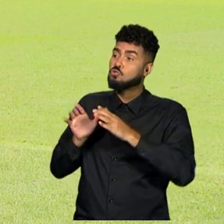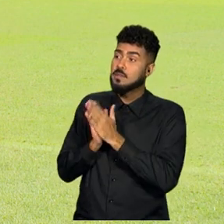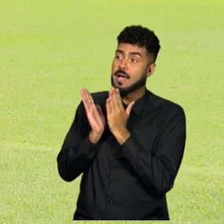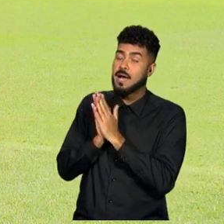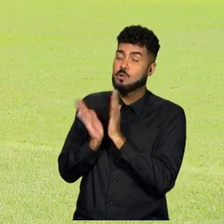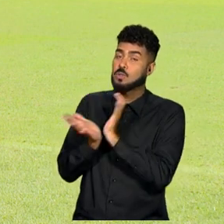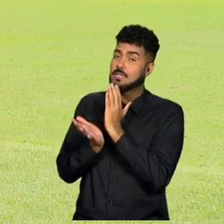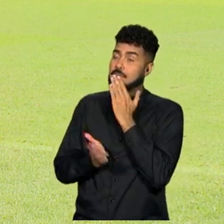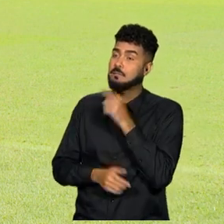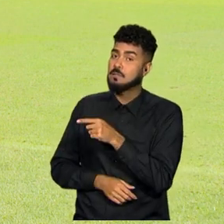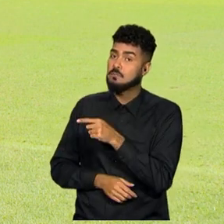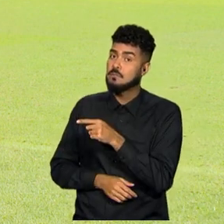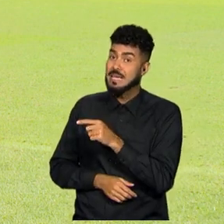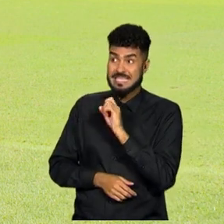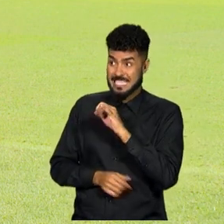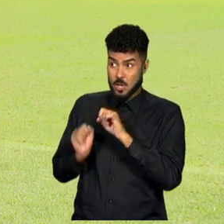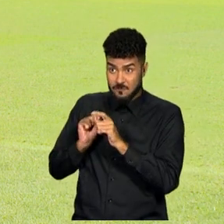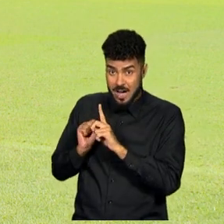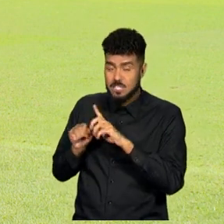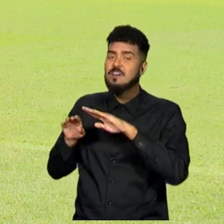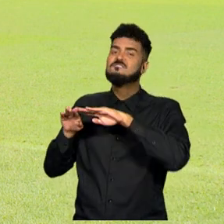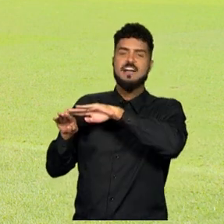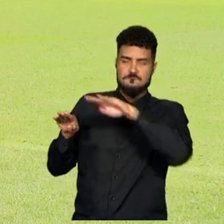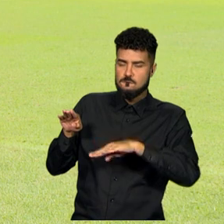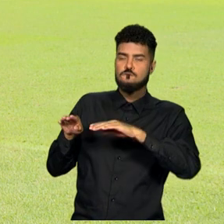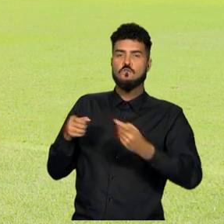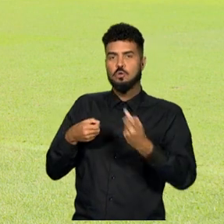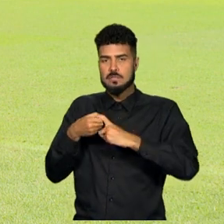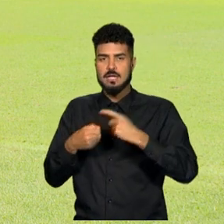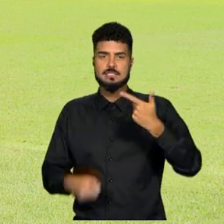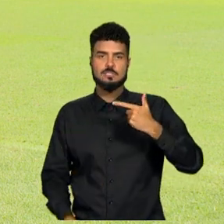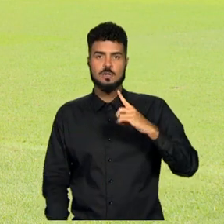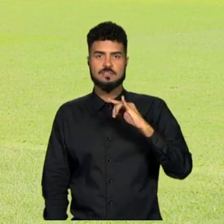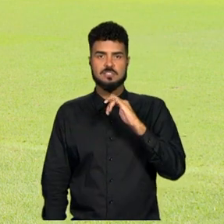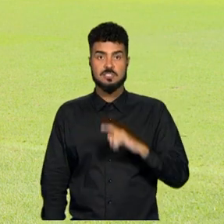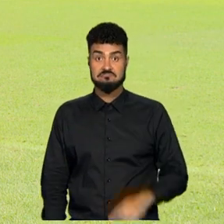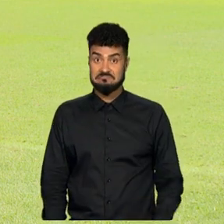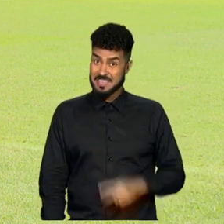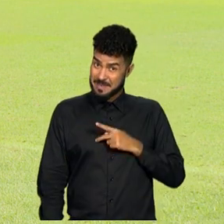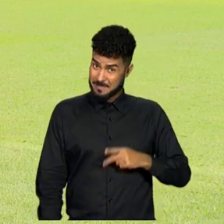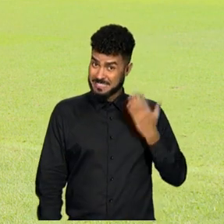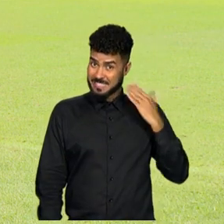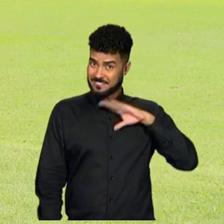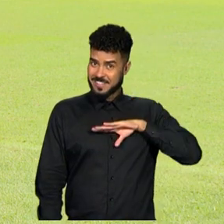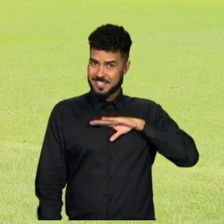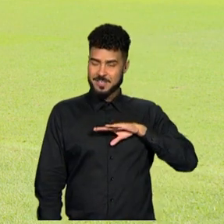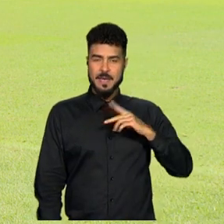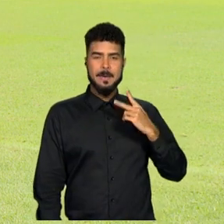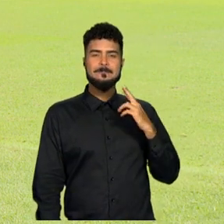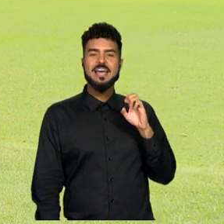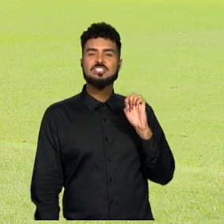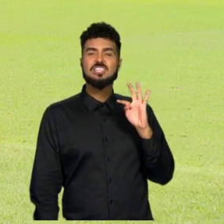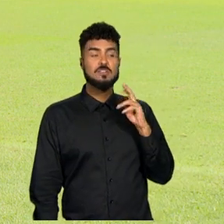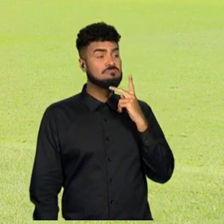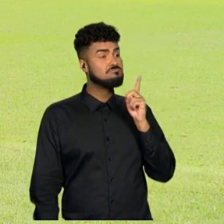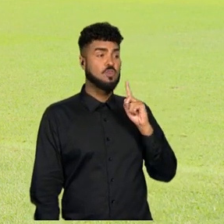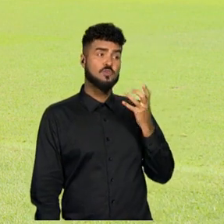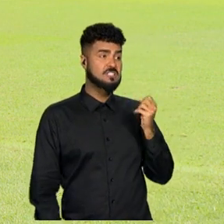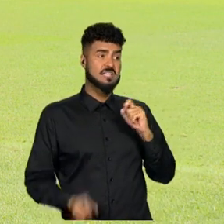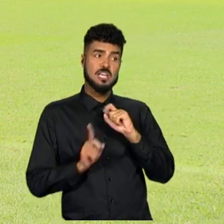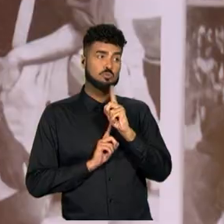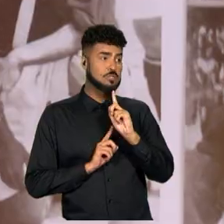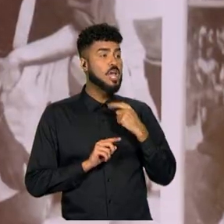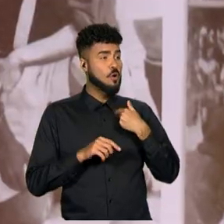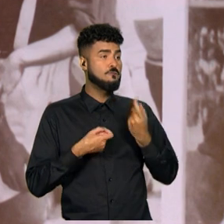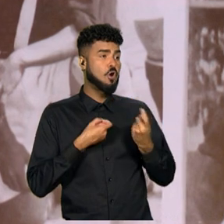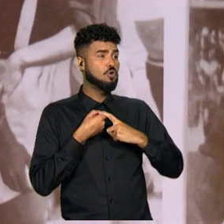time, ou voltava para a segunda divisão. E o presidente do Vasco era o Prestes, eu volto para a segunda